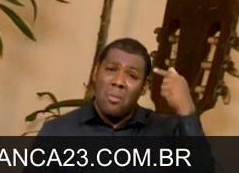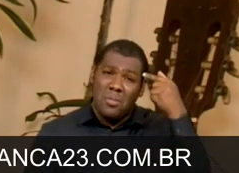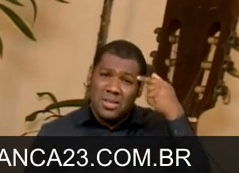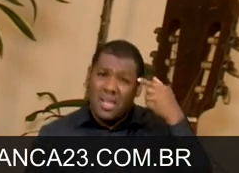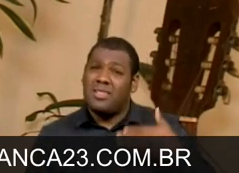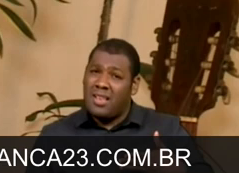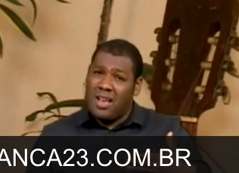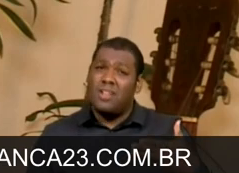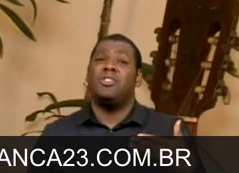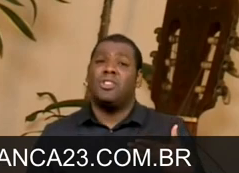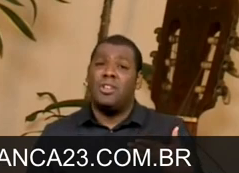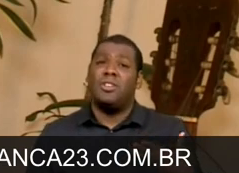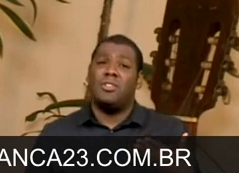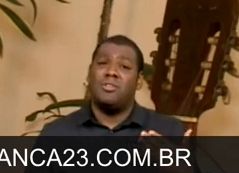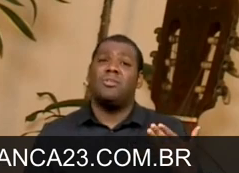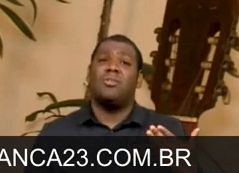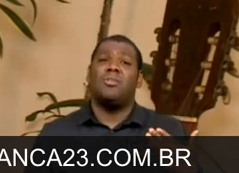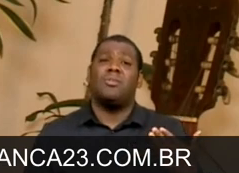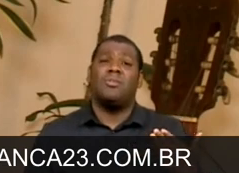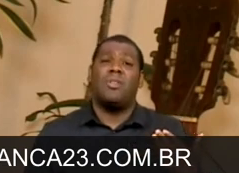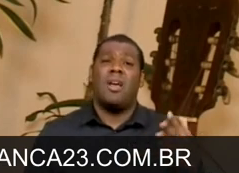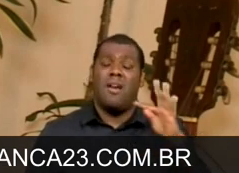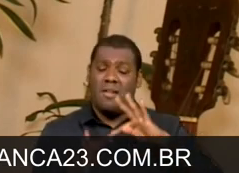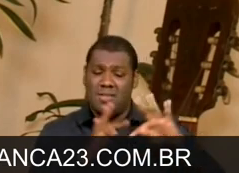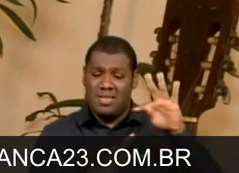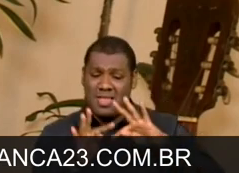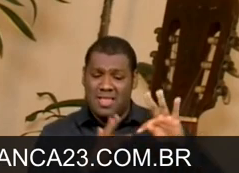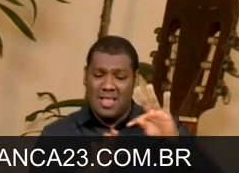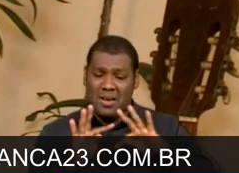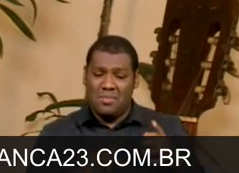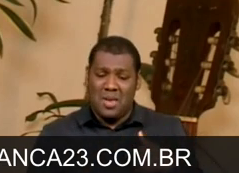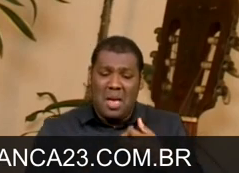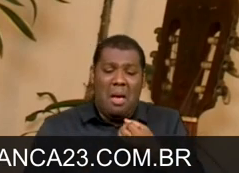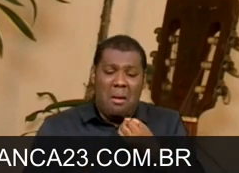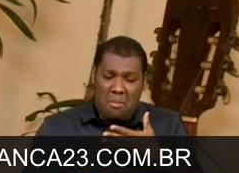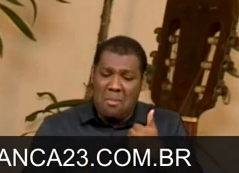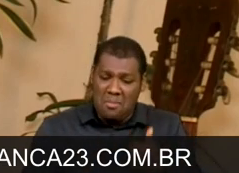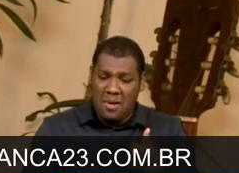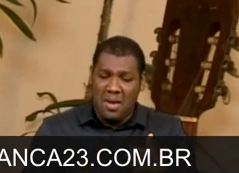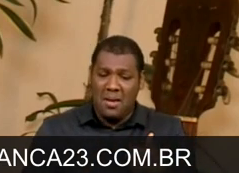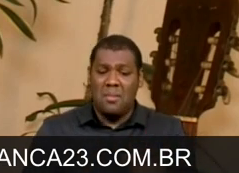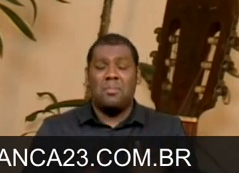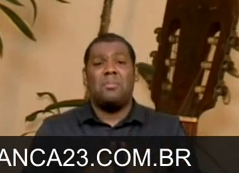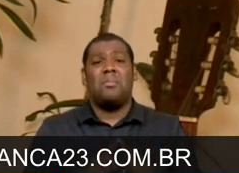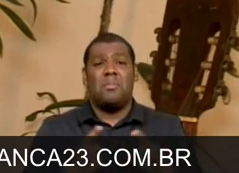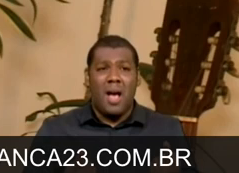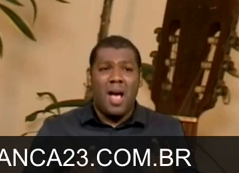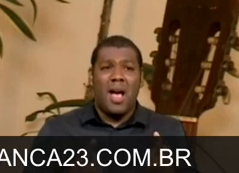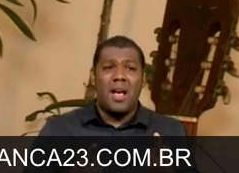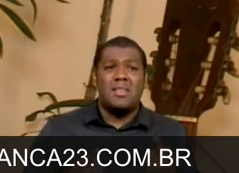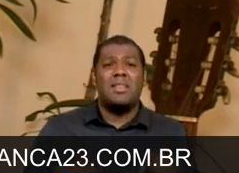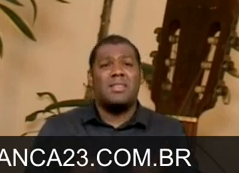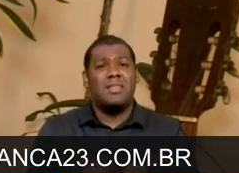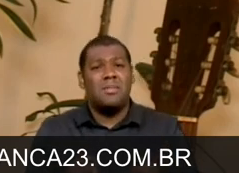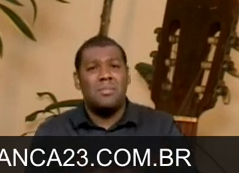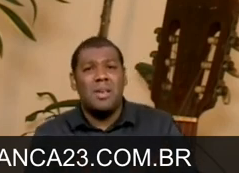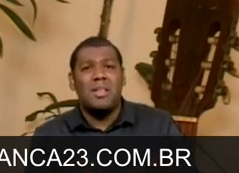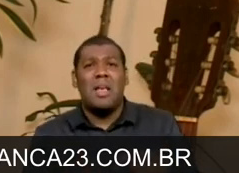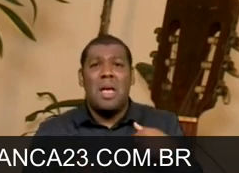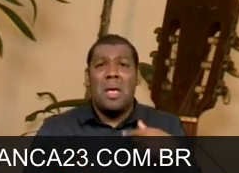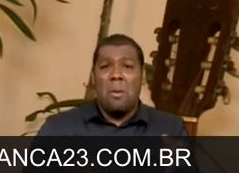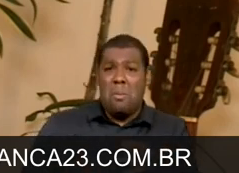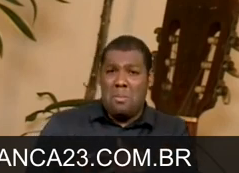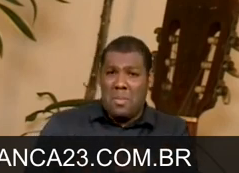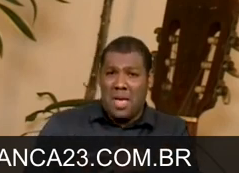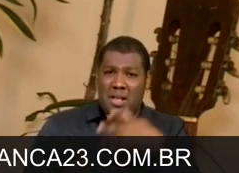que depois veio, putz, eu tenho um transtorno mental vai vir o estigma, o preconceito,